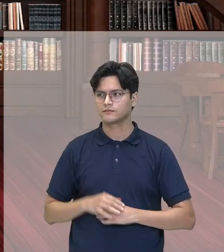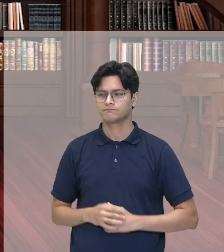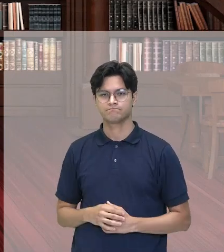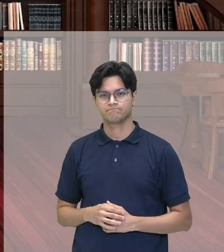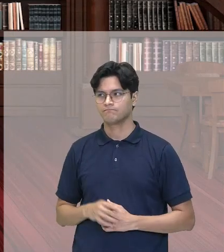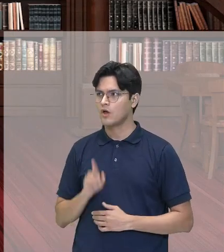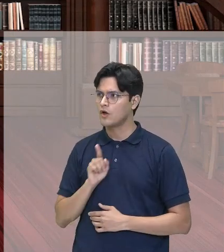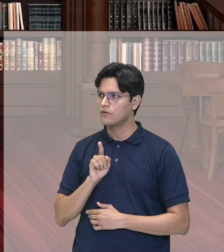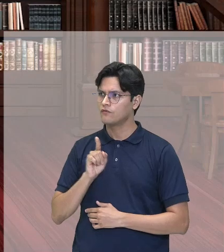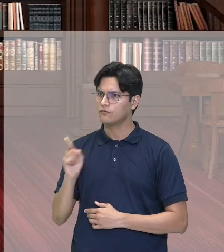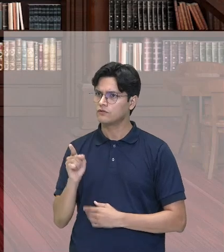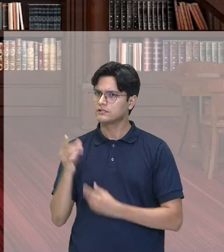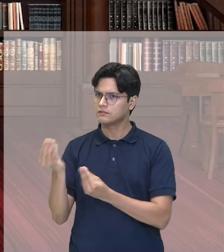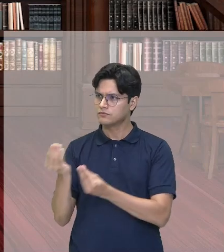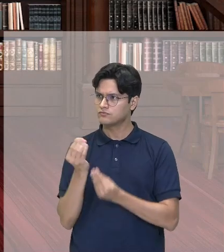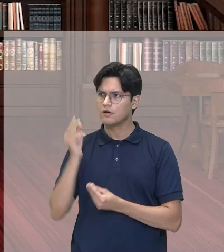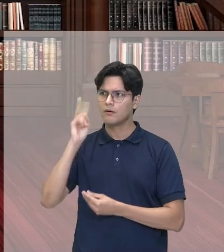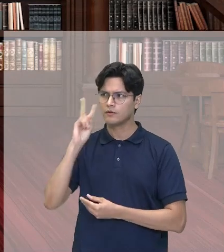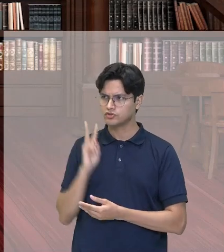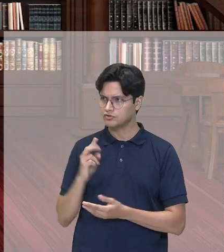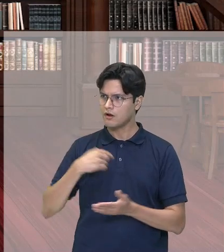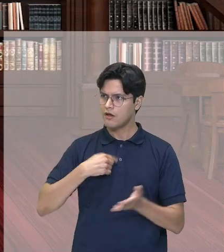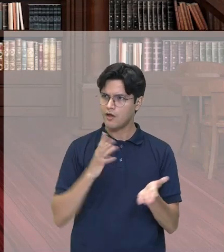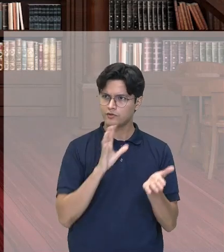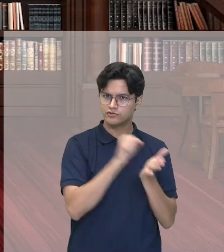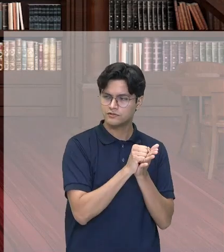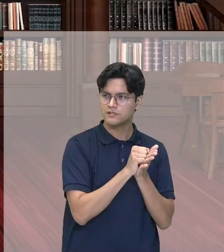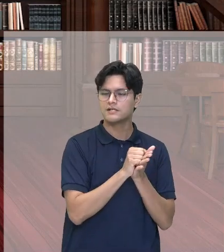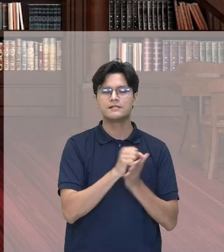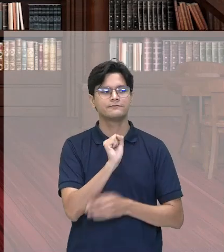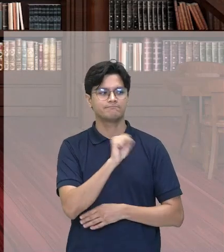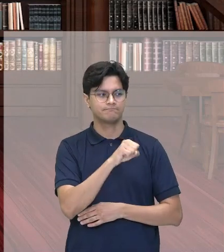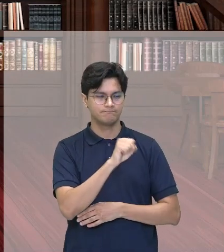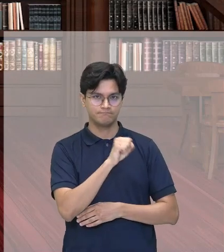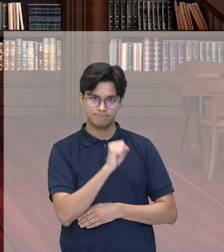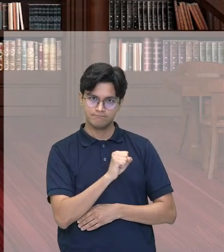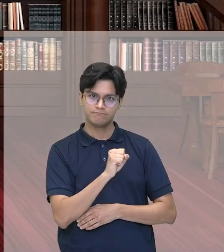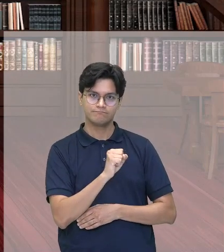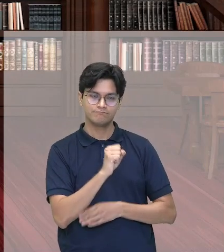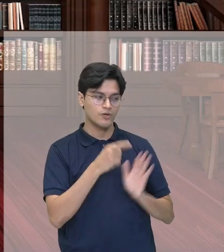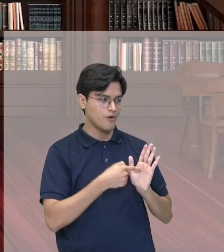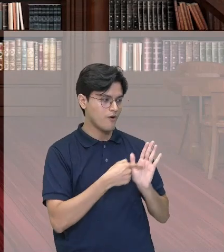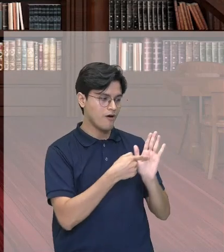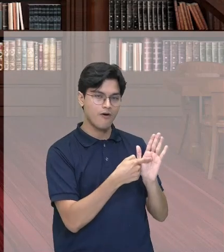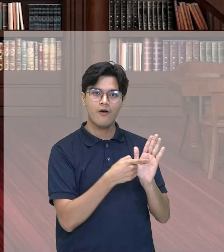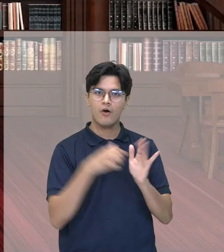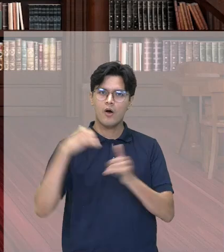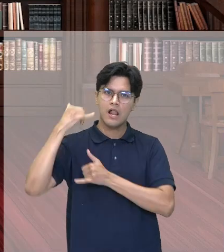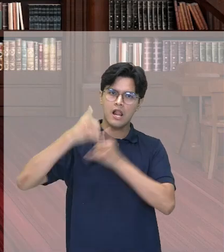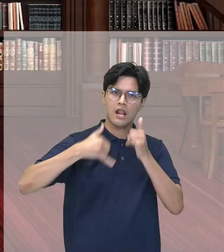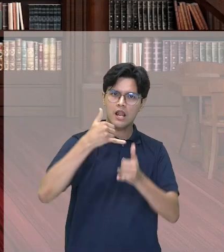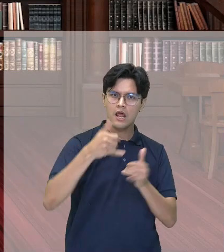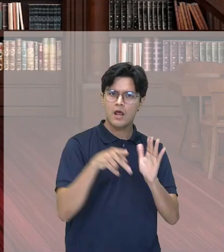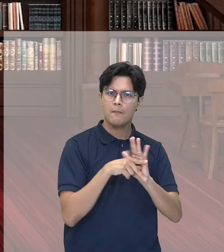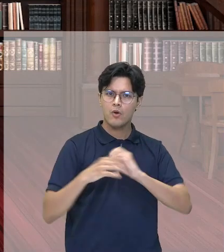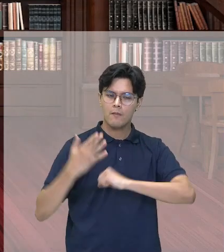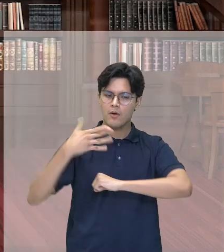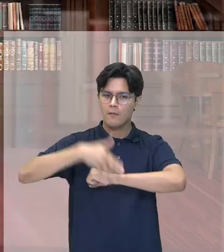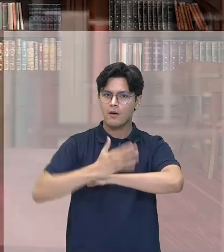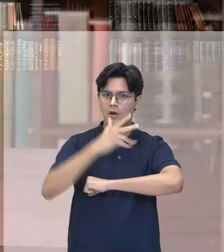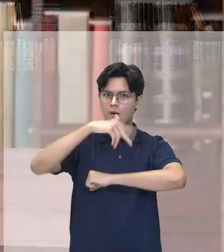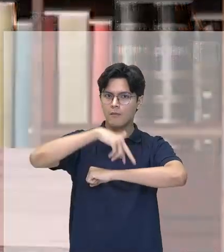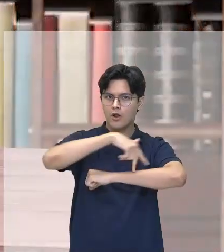ser registrada? Sim, trouxemos a lenda do boto cor-de-rosa, que é contada à beira do